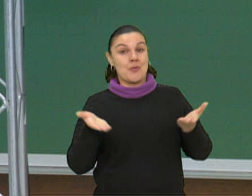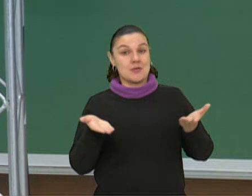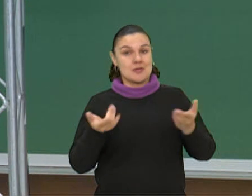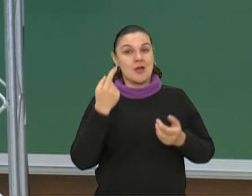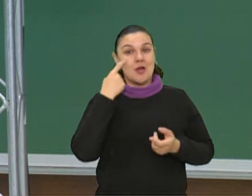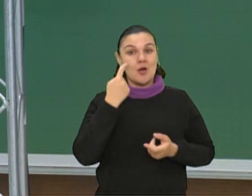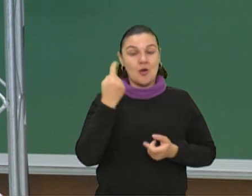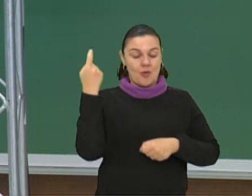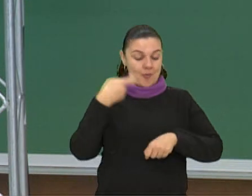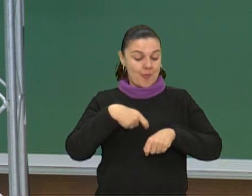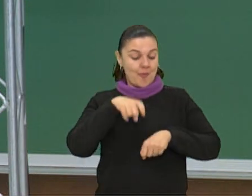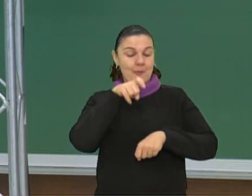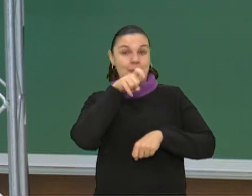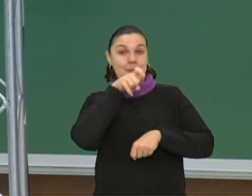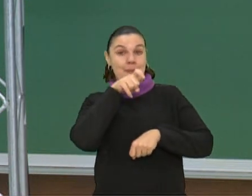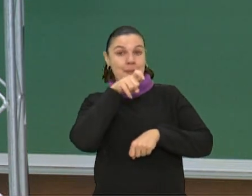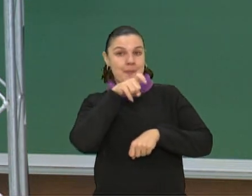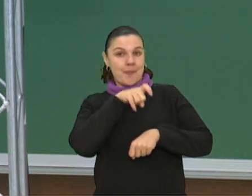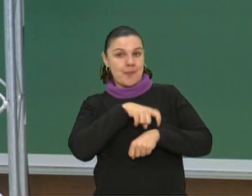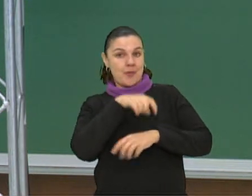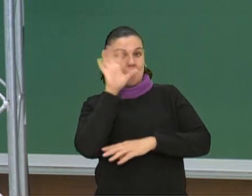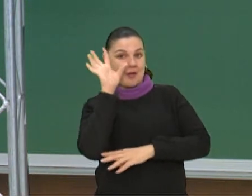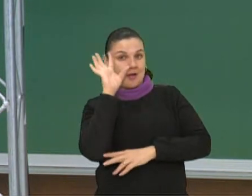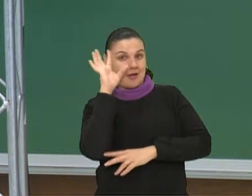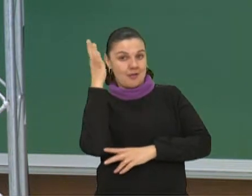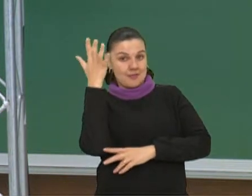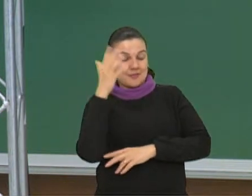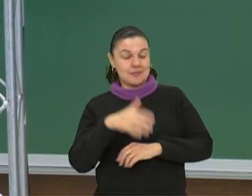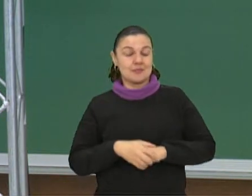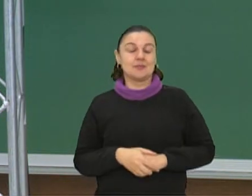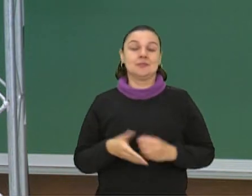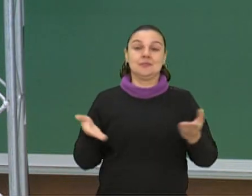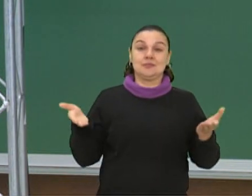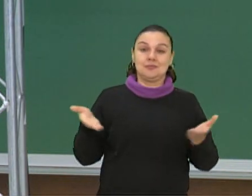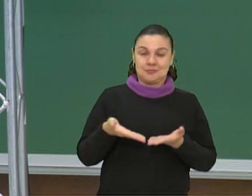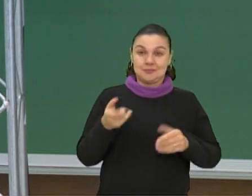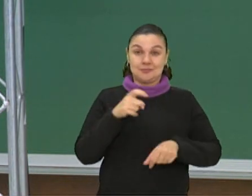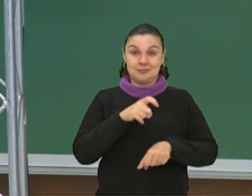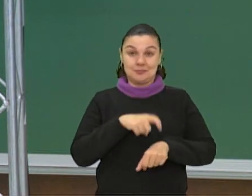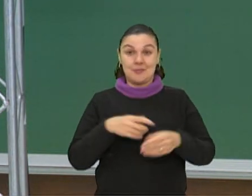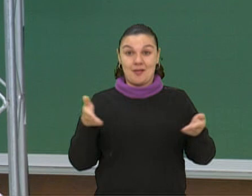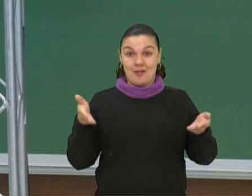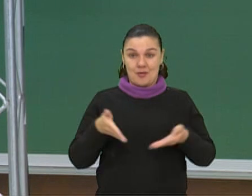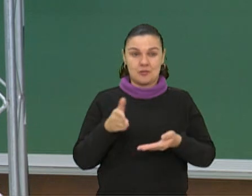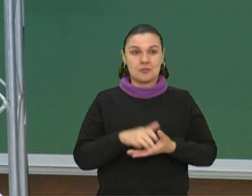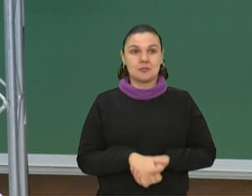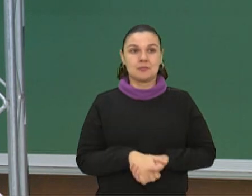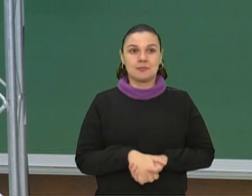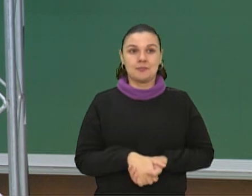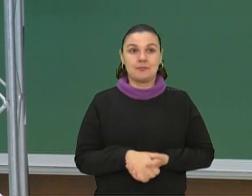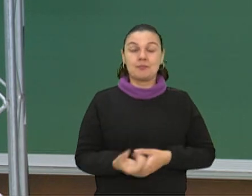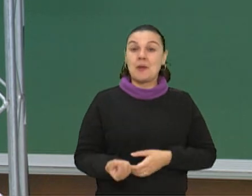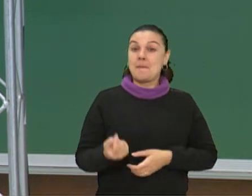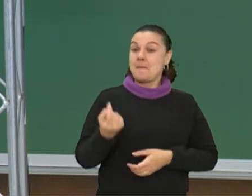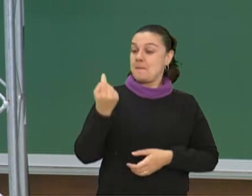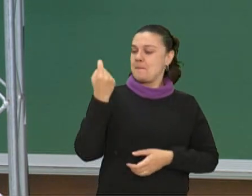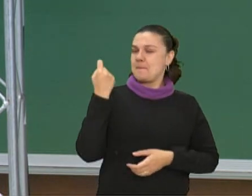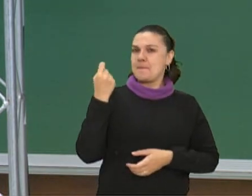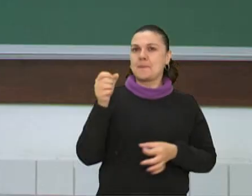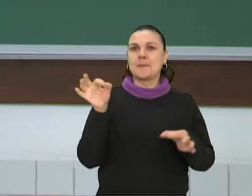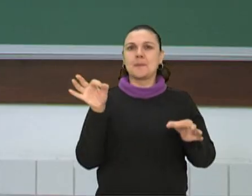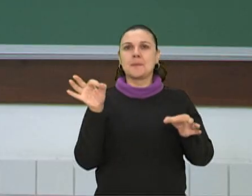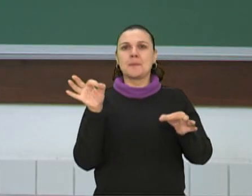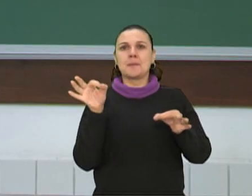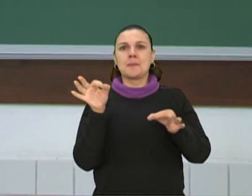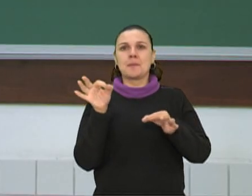o momento, né, da ação, o momento é presente, o próprio nome já diz, é pretérito perfeito, quando é